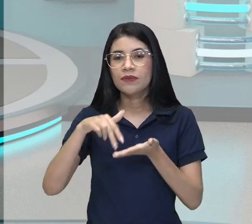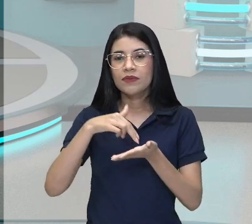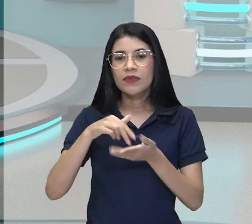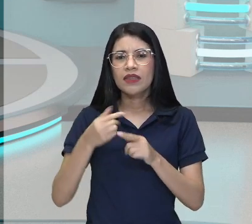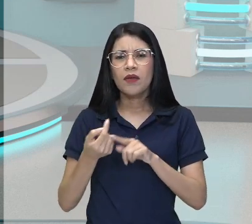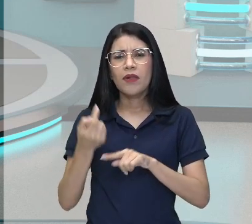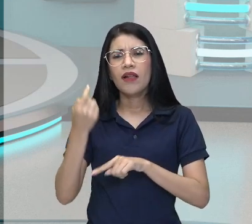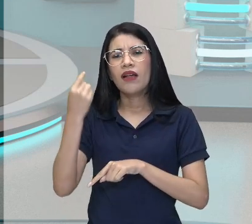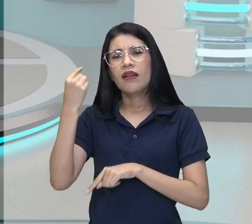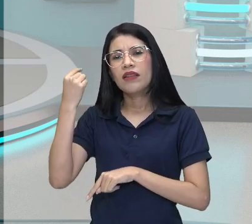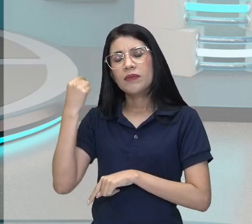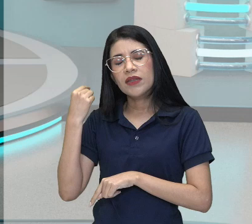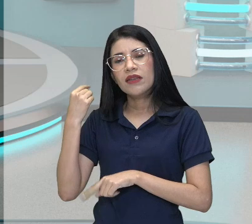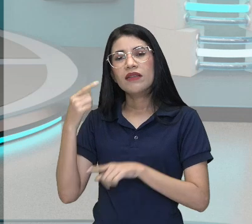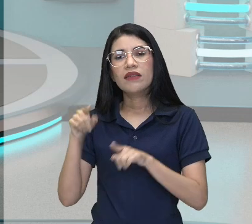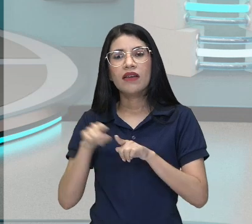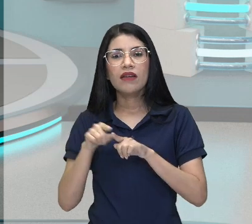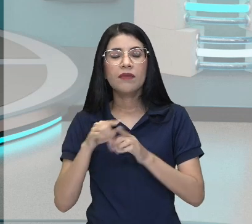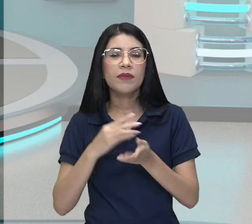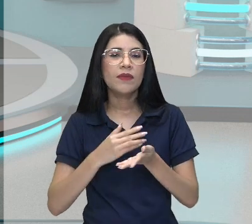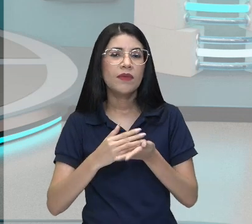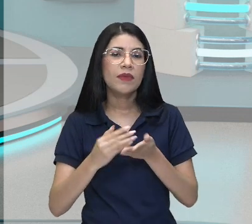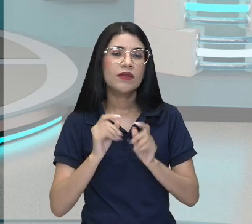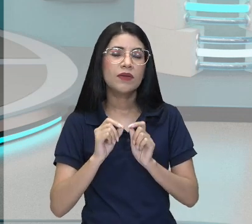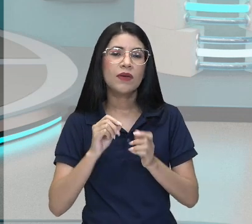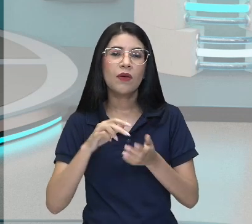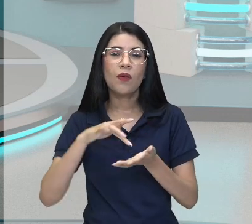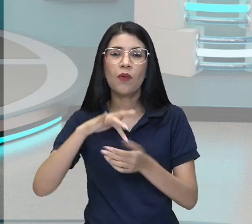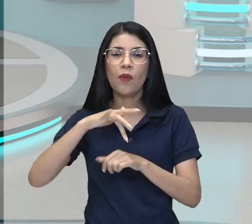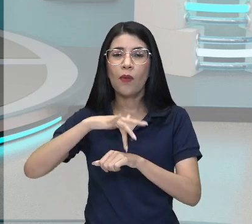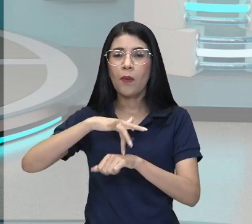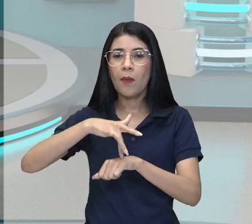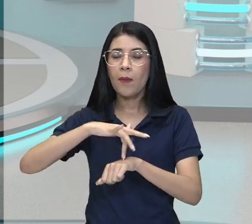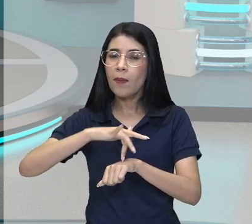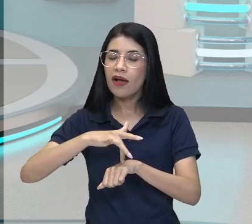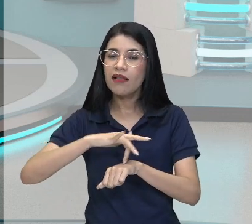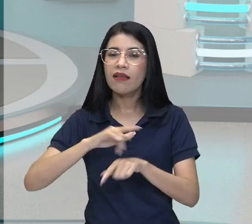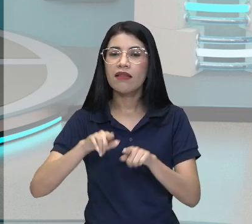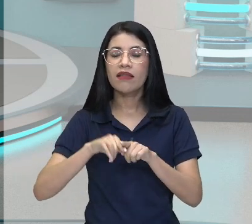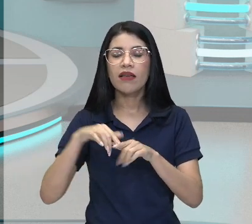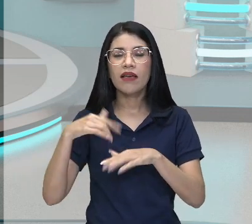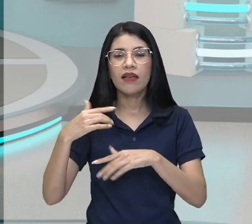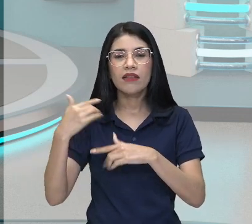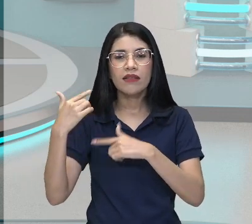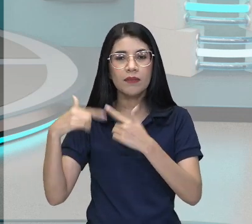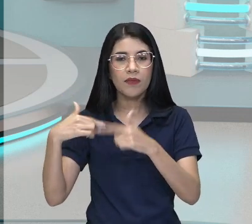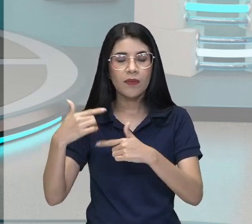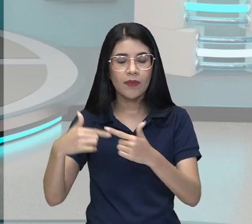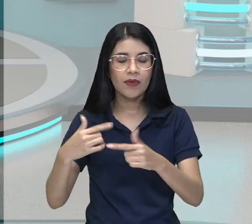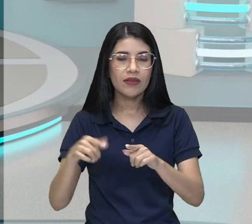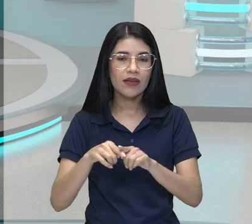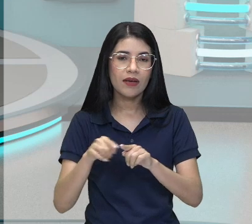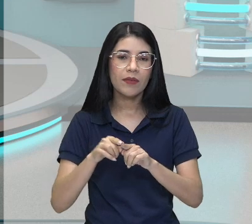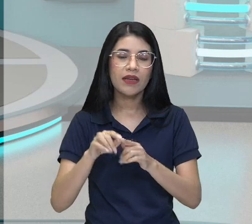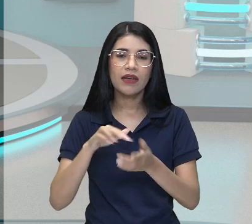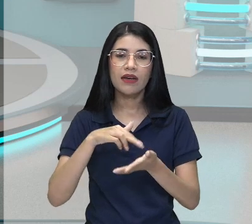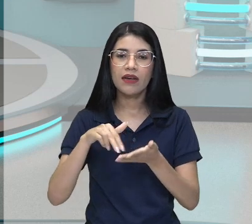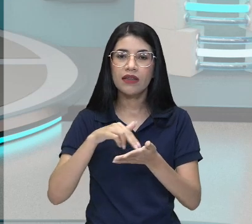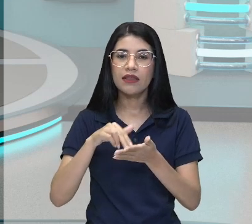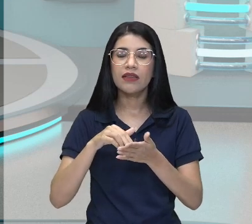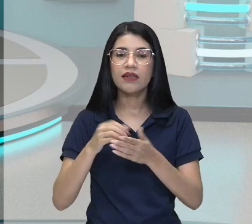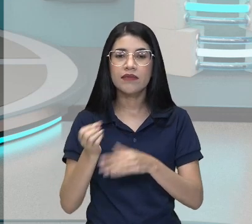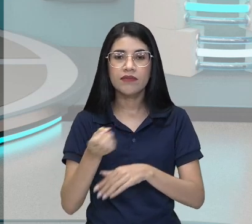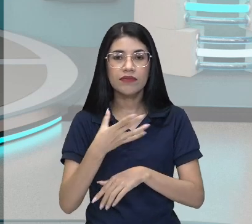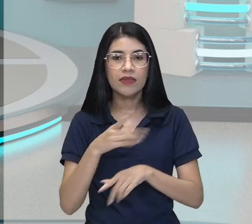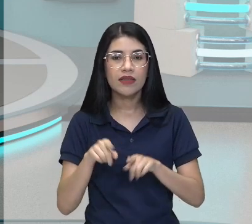os primórdios, quando iniciou o balé clássico, depois passamos para a dança contemporânea, a dança moderna, que foi deixando o